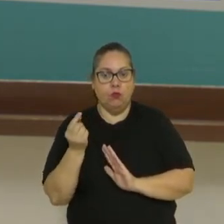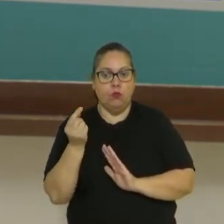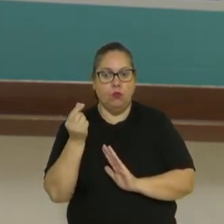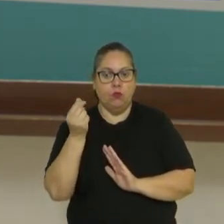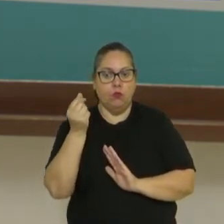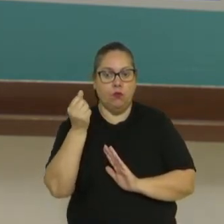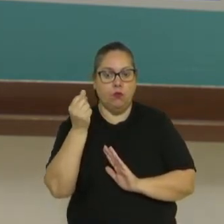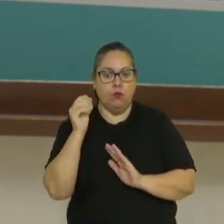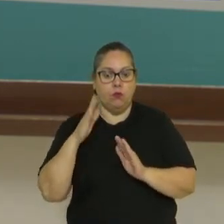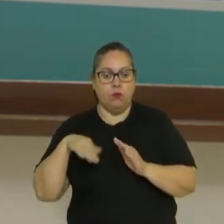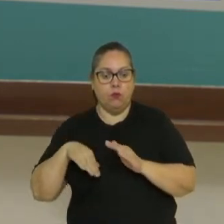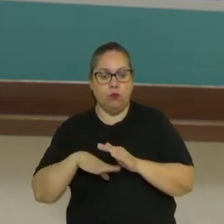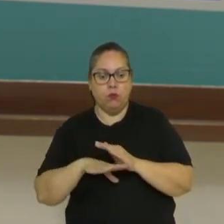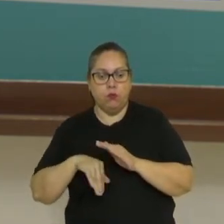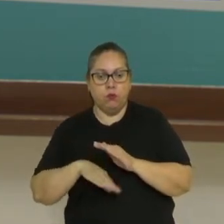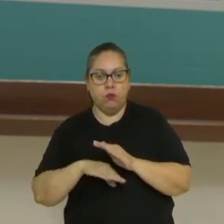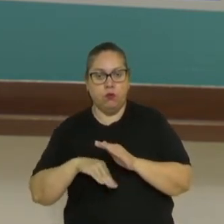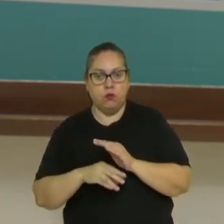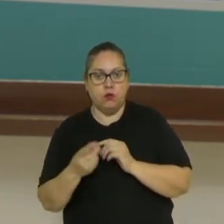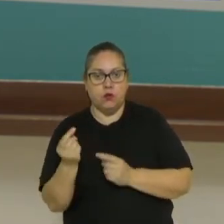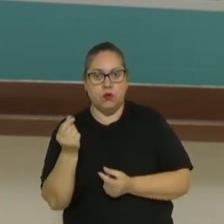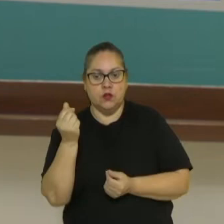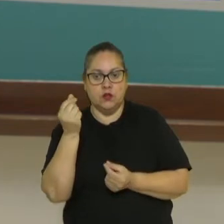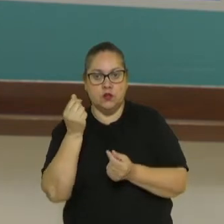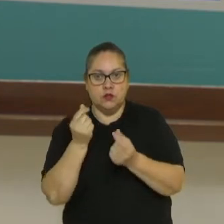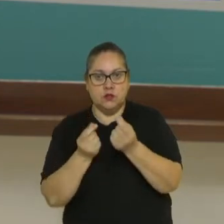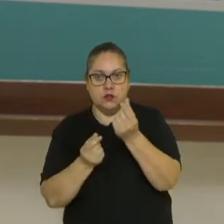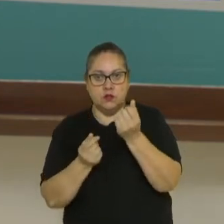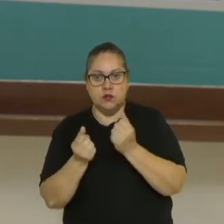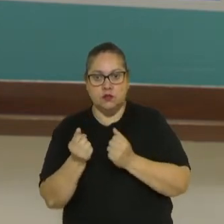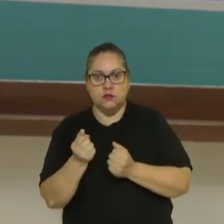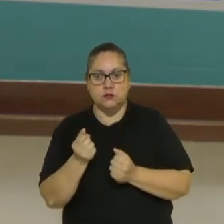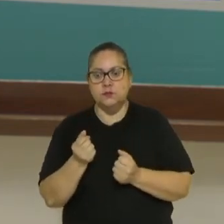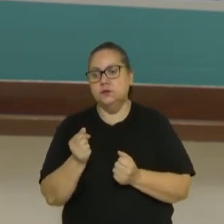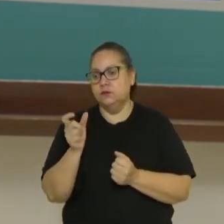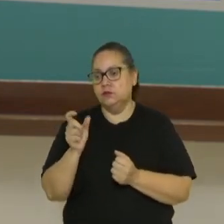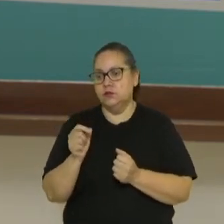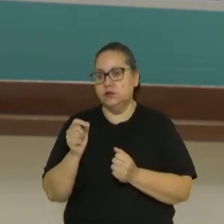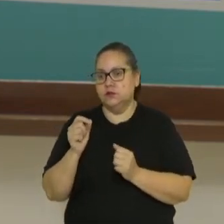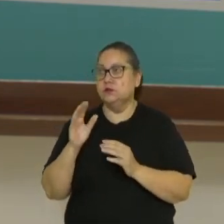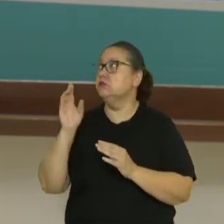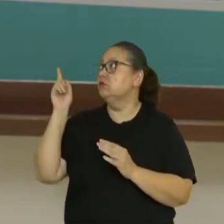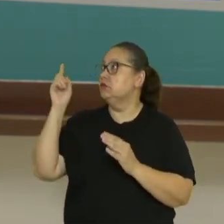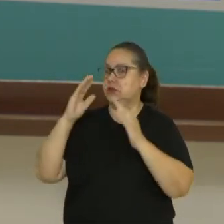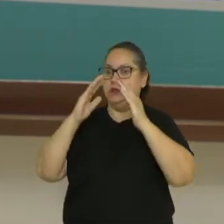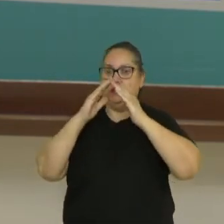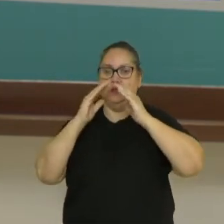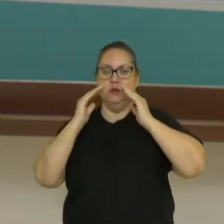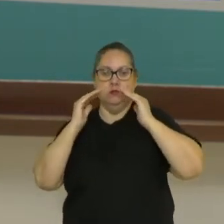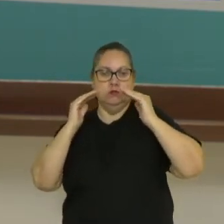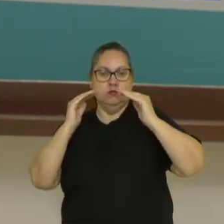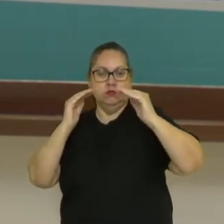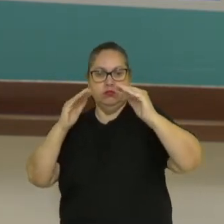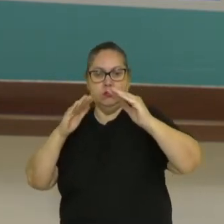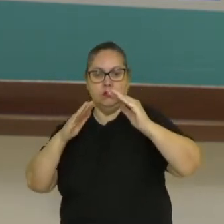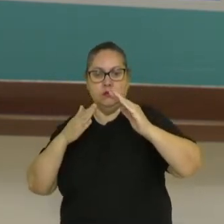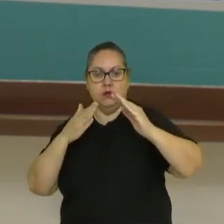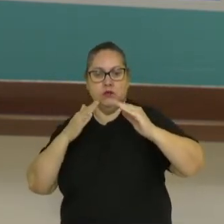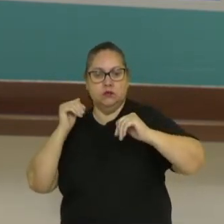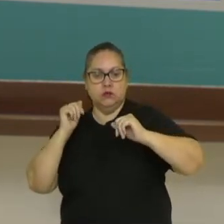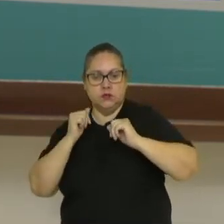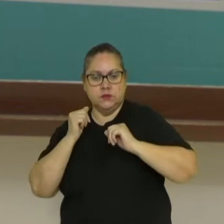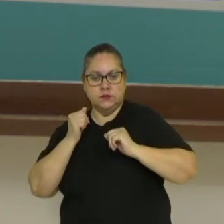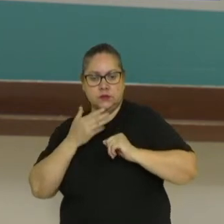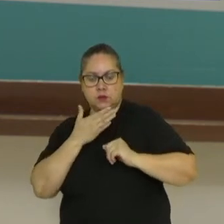de acumular mais riqueza fez com que esses barracões fossem cada vez mais